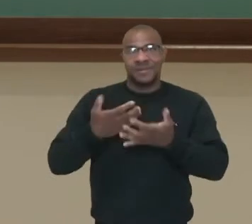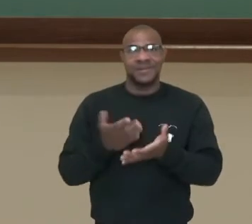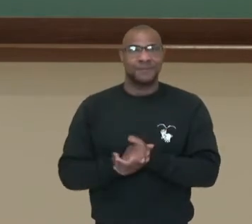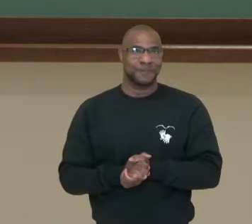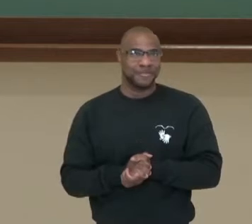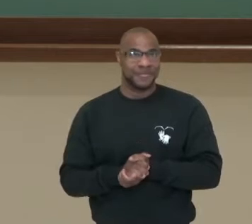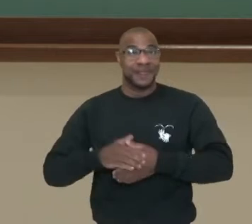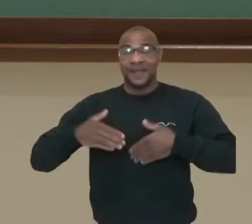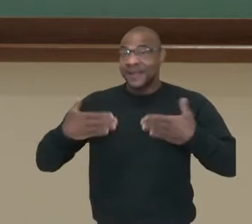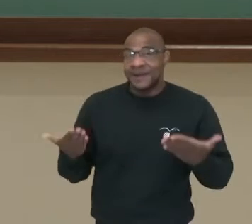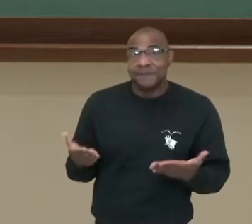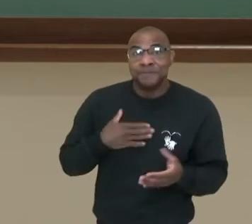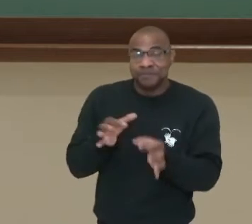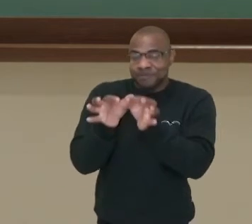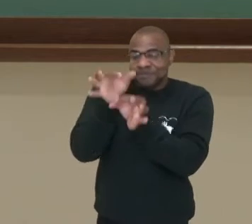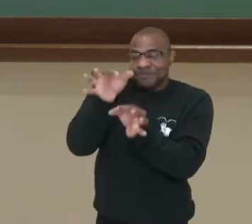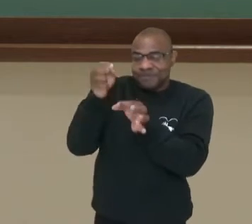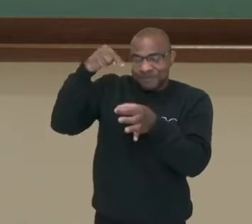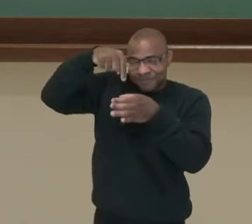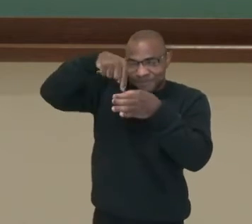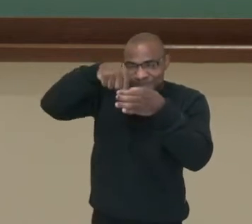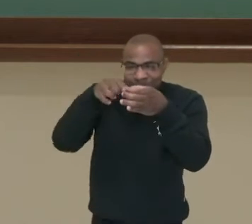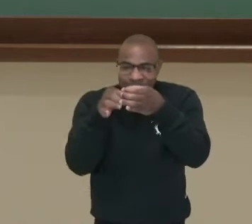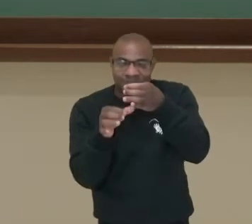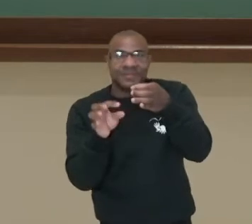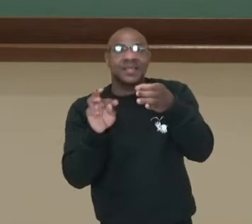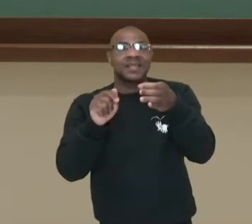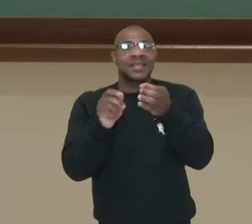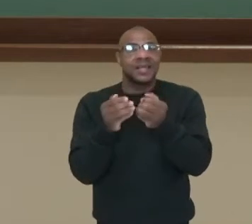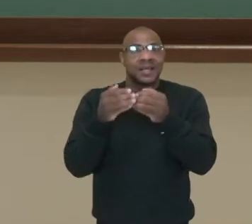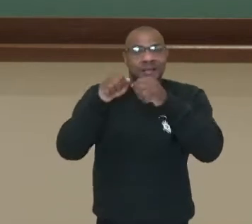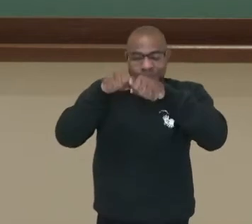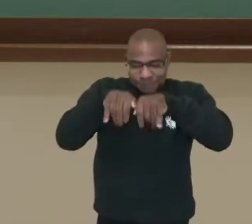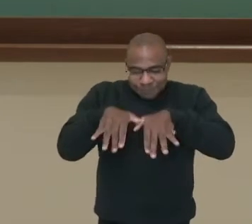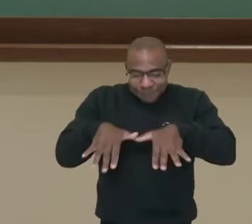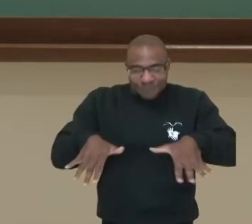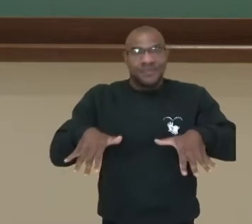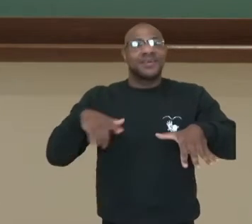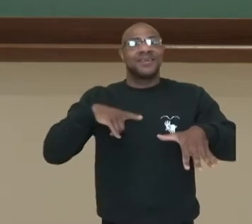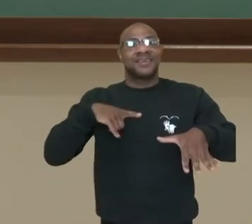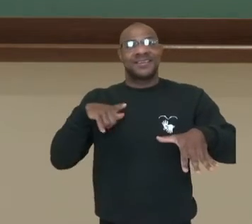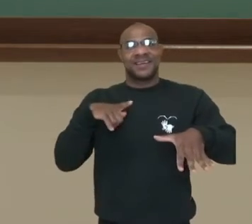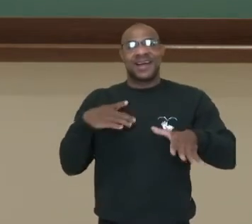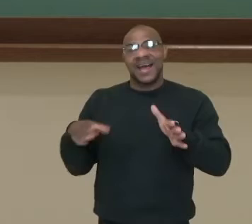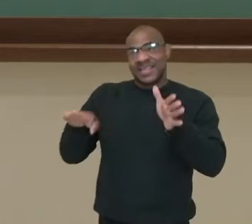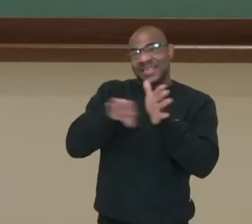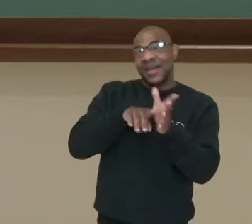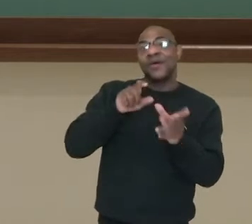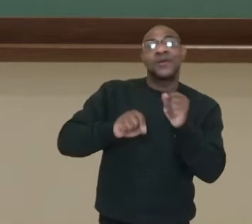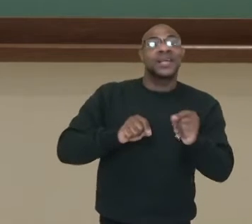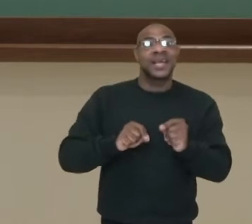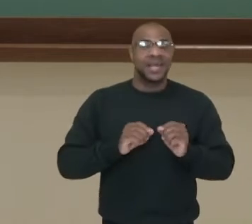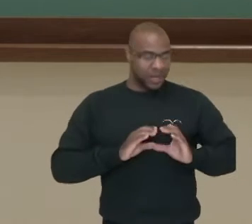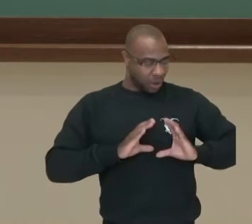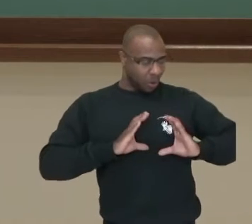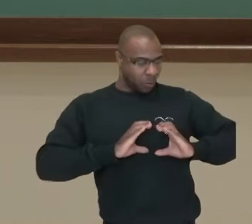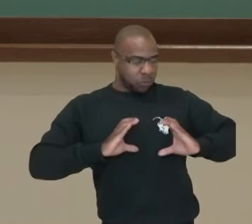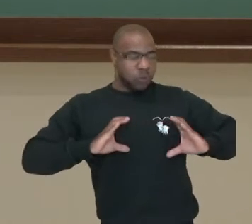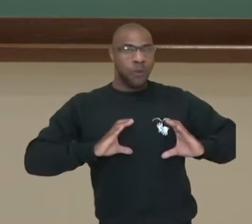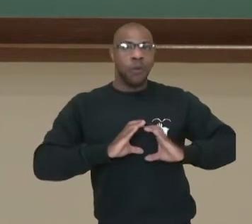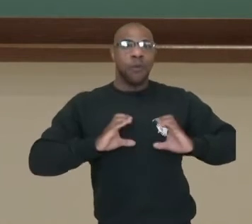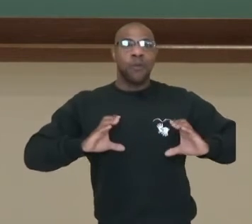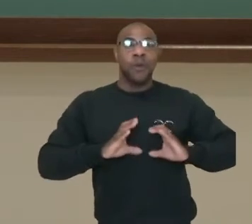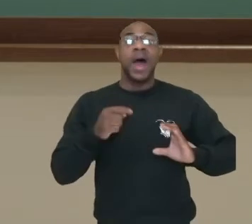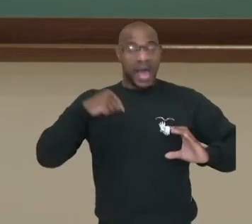Ok? Entrou por aqui na traqueia e se dividiu entre os brônquios principais para chegar de fato nos pulmões. É